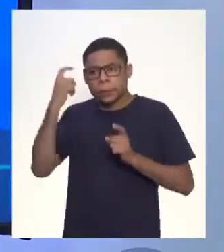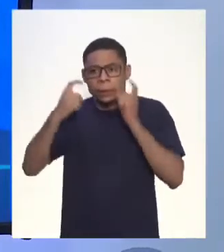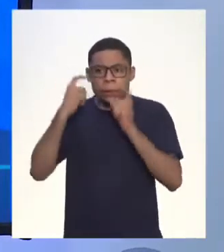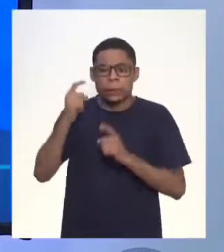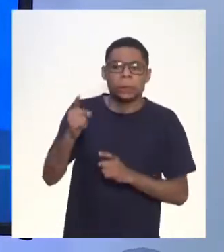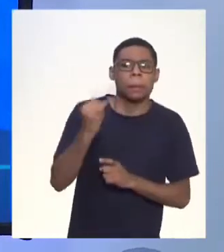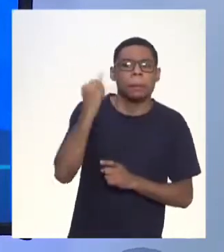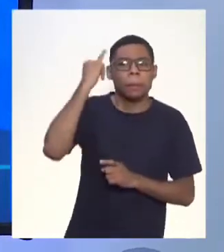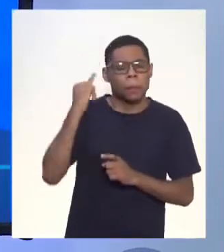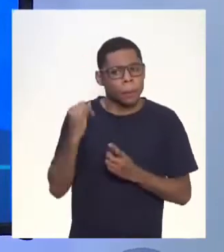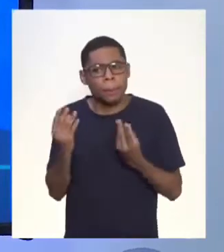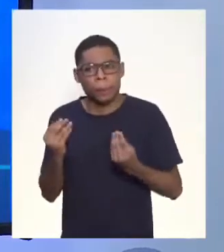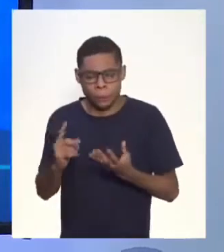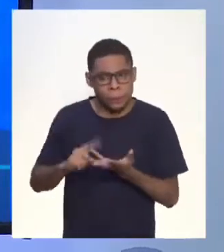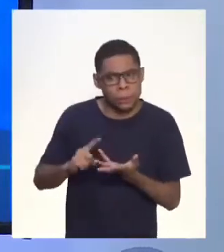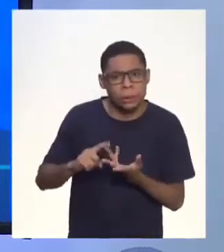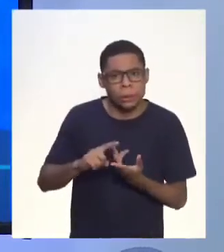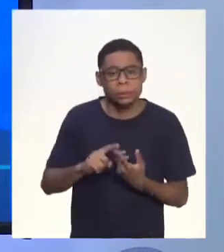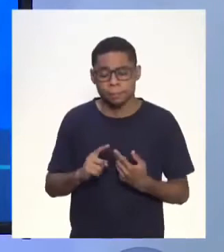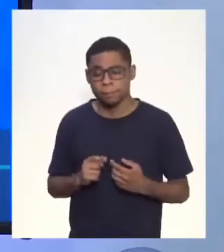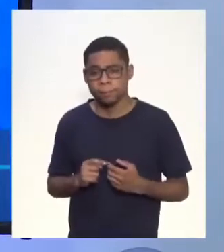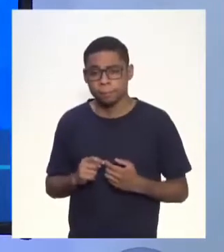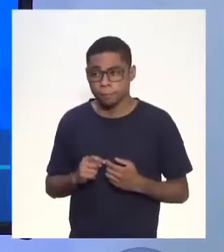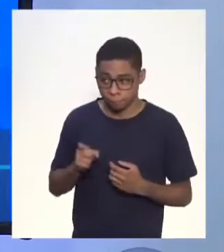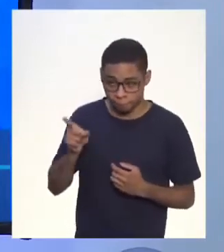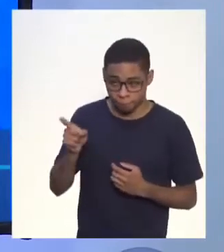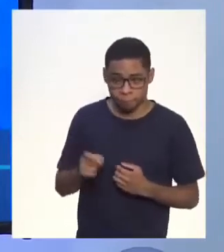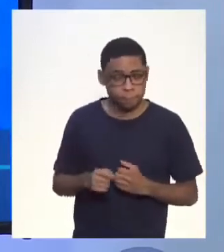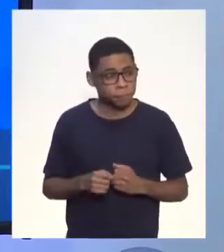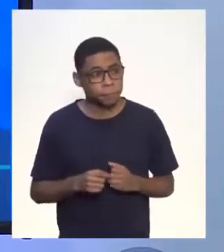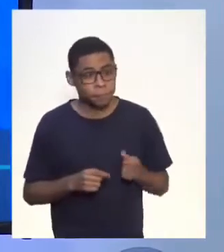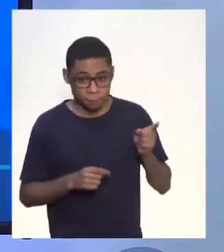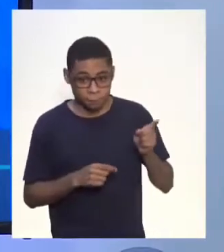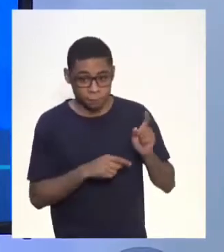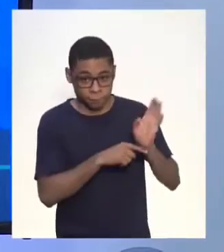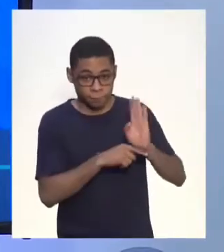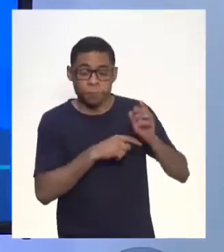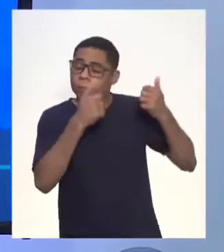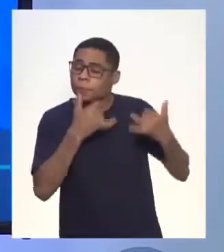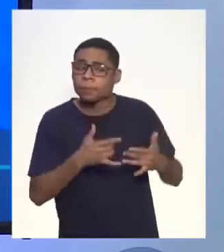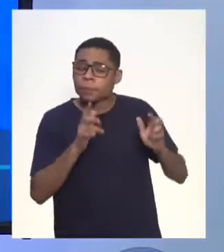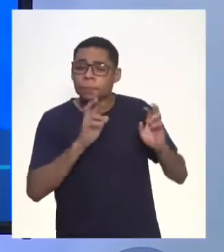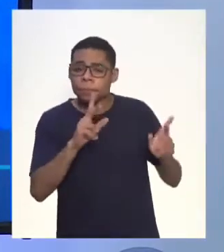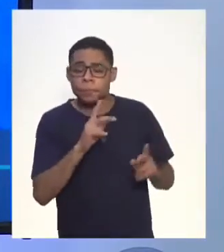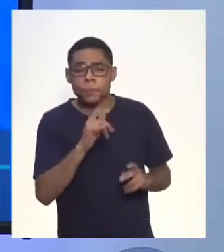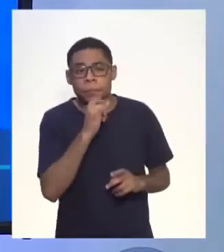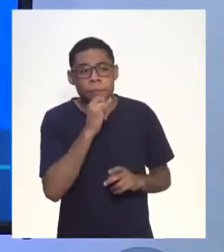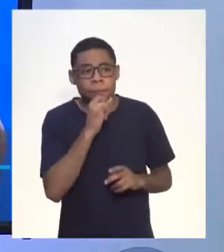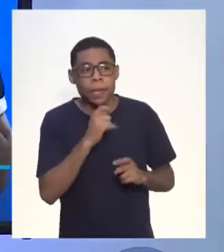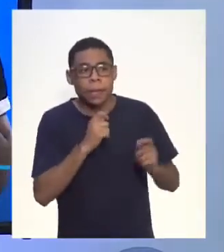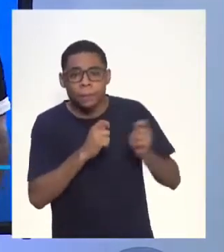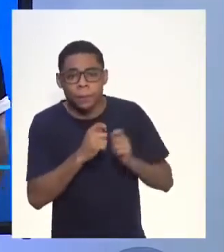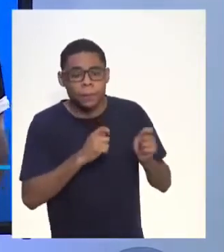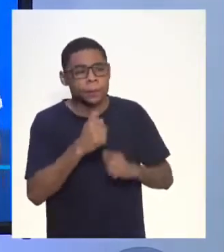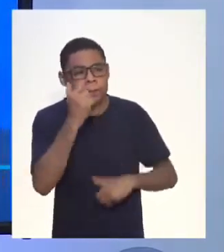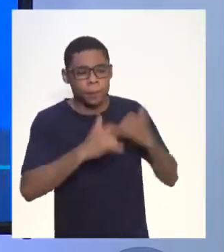como imagem, como videocast, né, no caso, ele já nos mostra a parte de entrevista, já tem pessoas